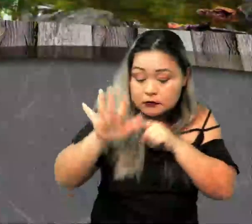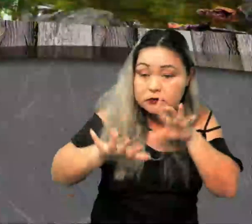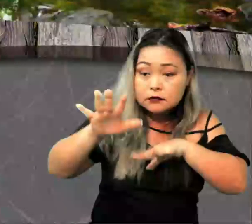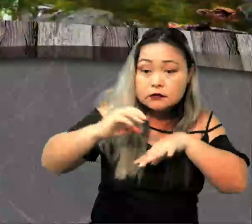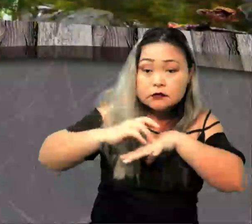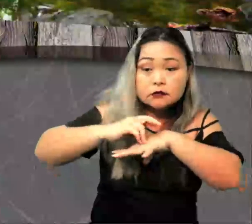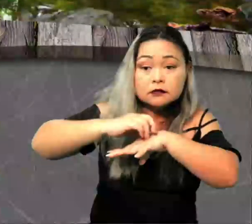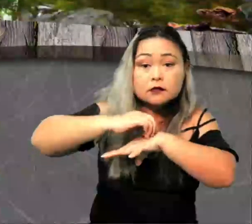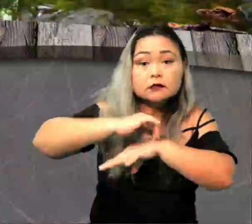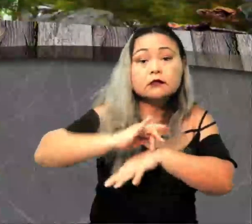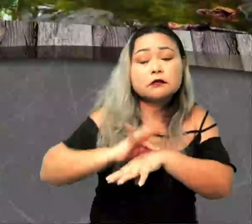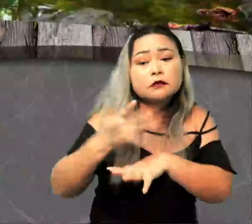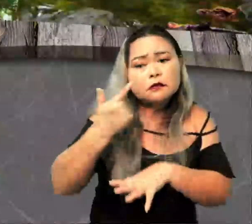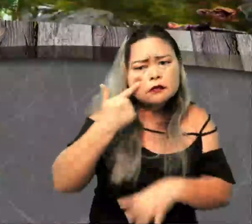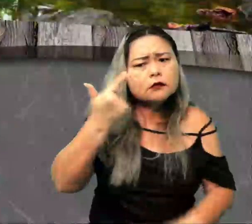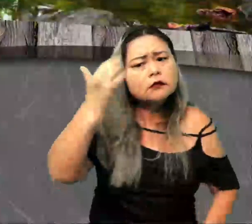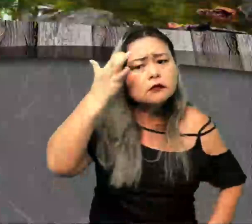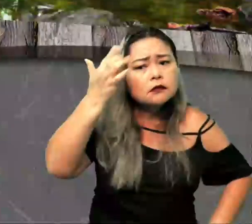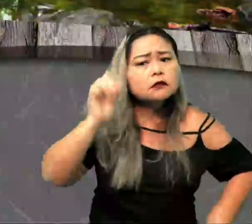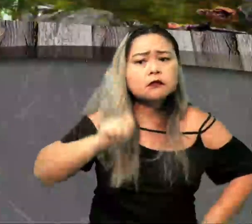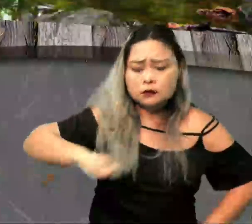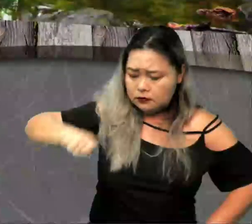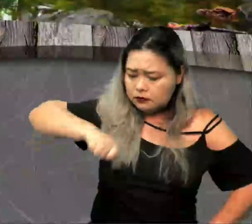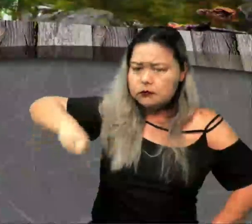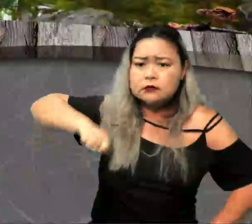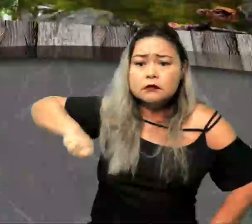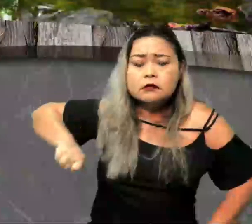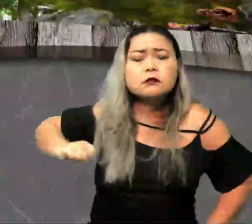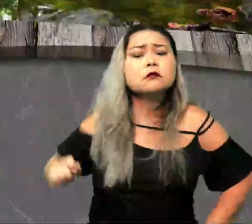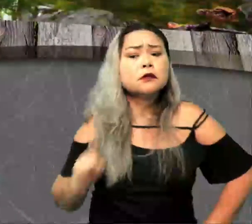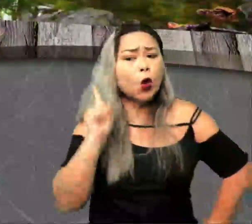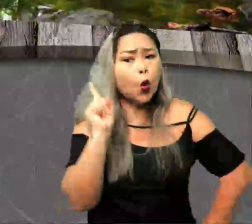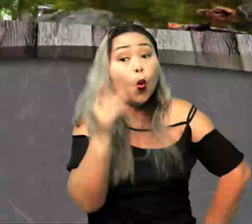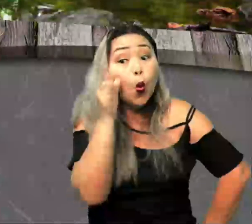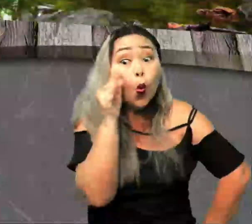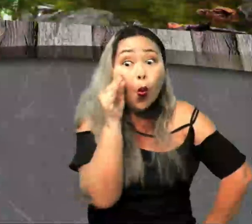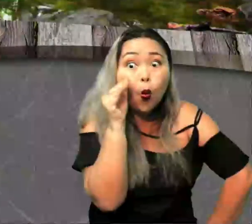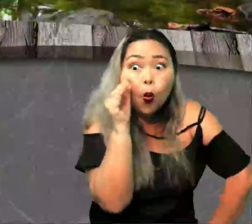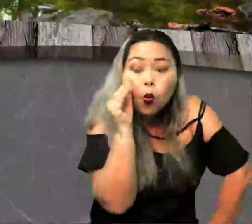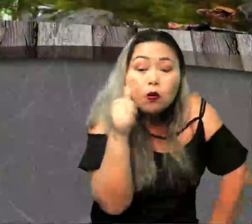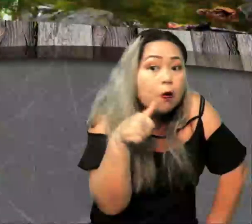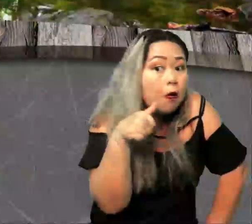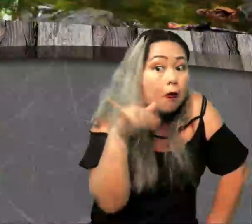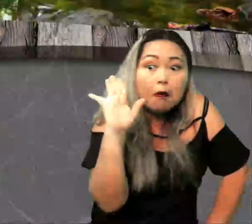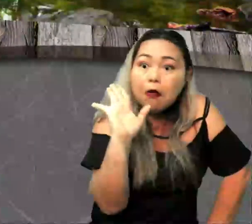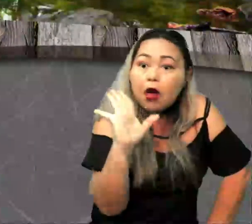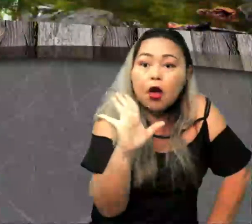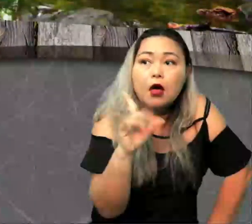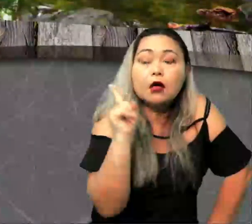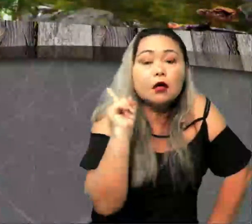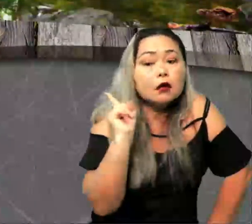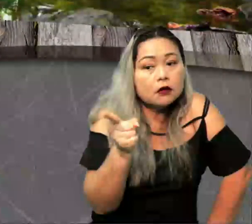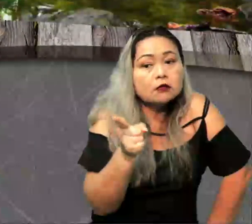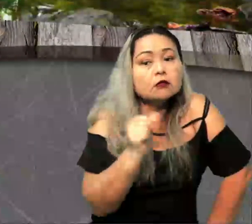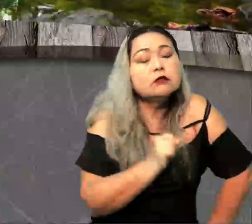artrópodes. Para você ter ideia, o cara era extremamente curioso, tá? O cara, ele